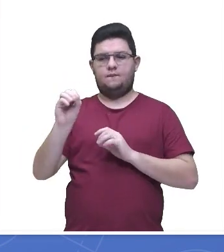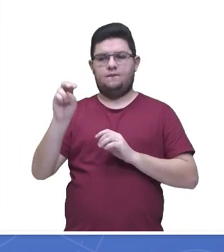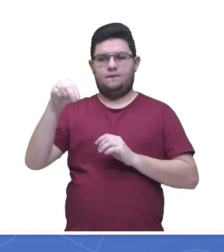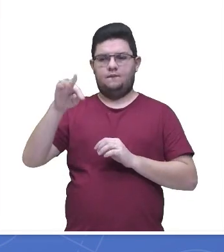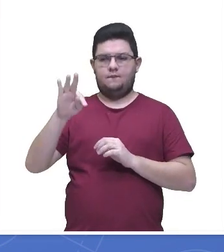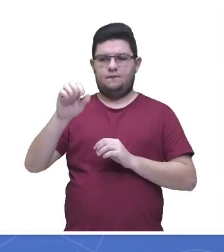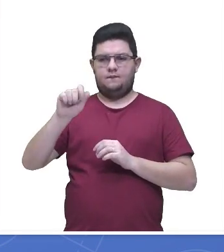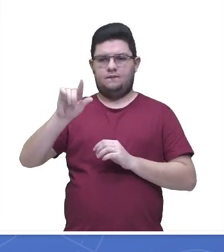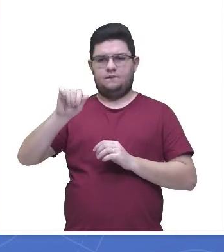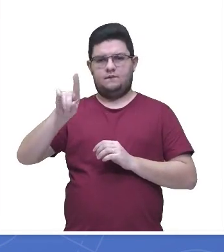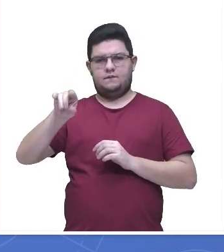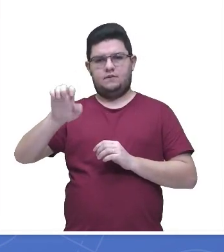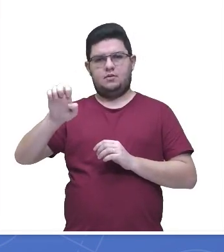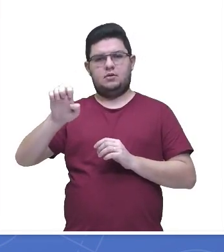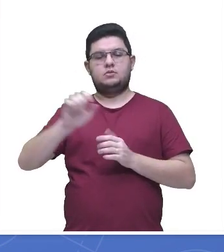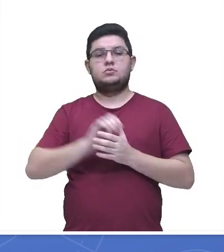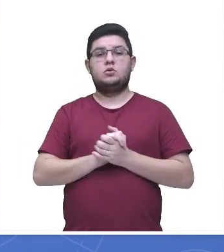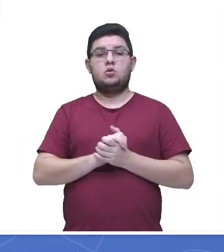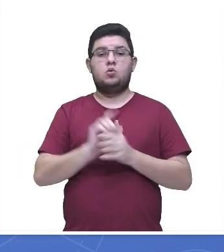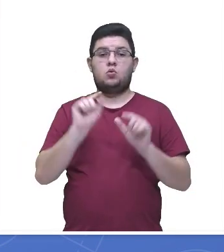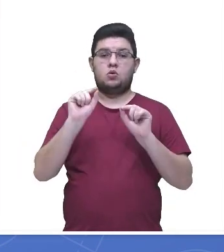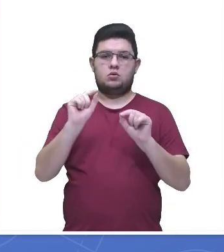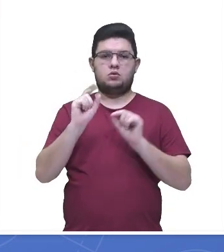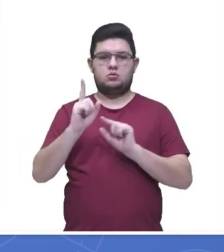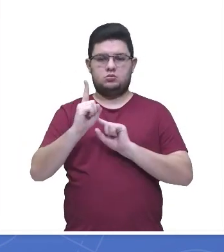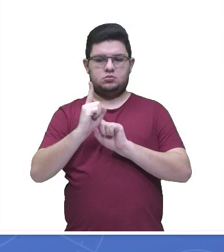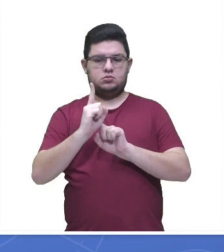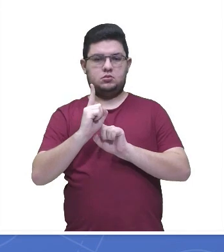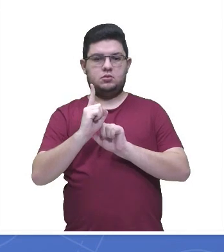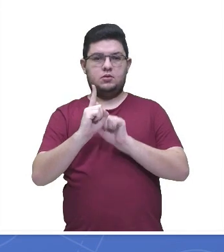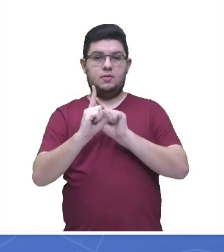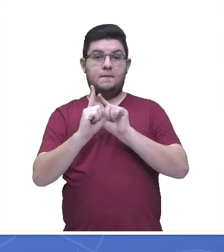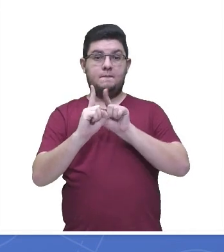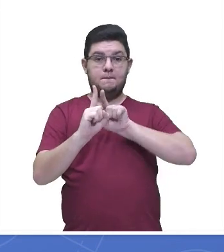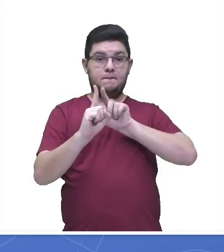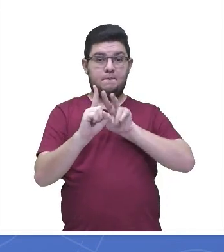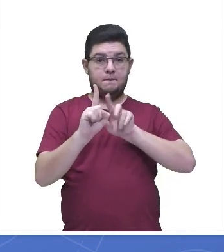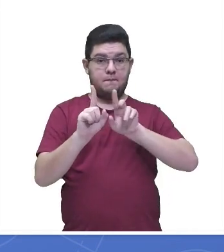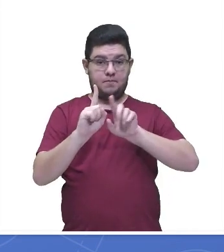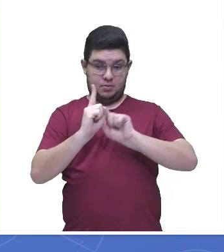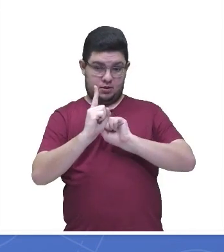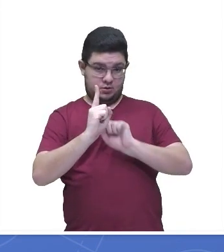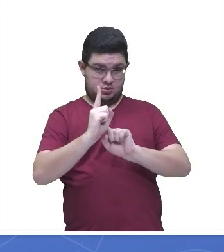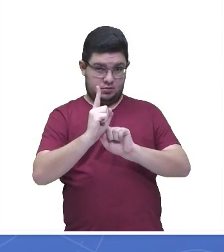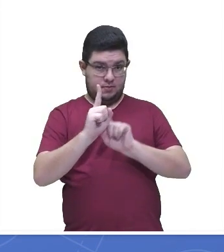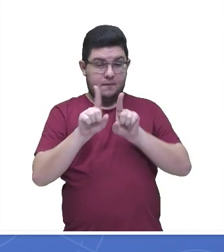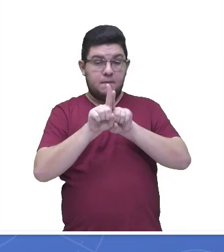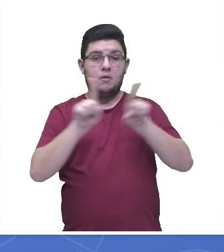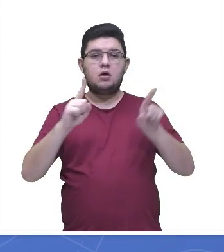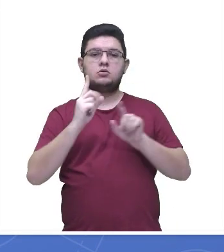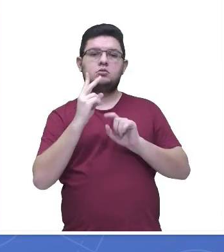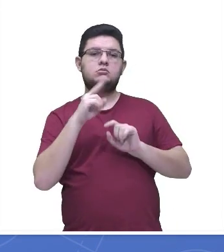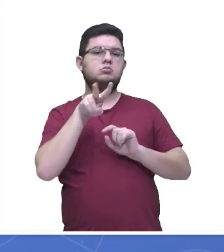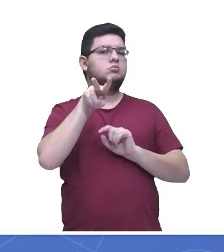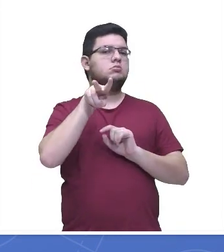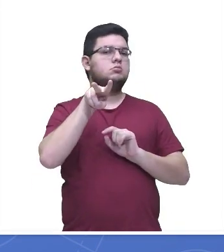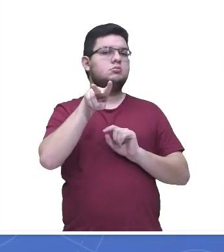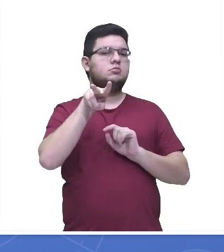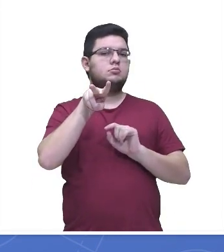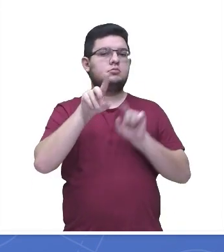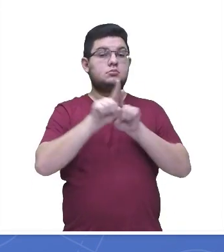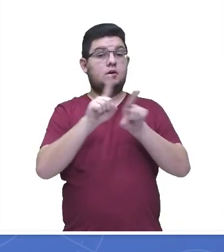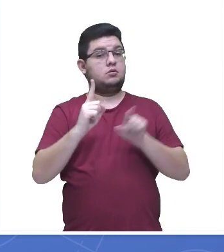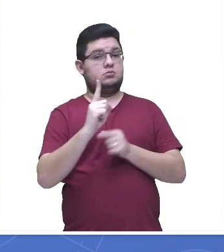que o rosto está de perfil, mas o olhar está para o espectador. Ok? Vamos lá, continuando.